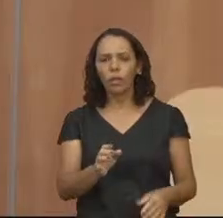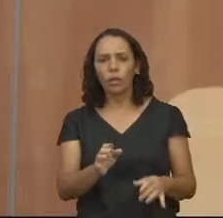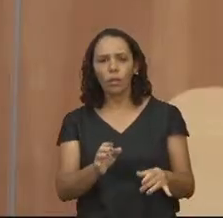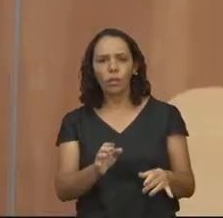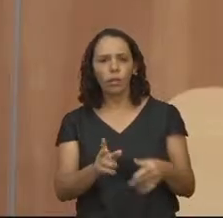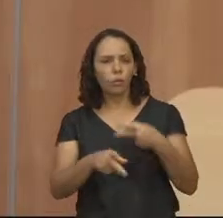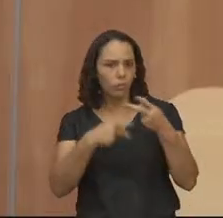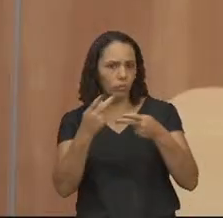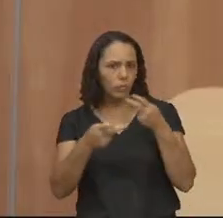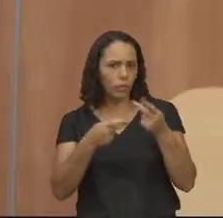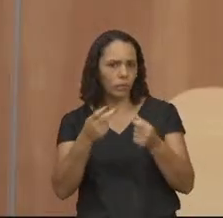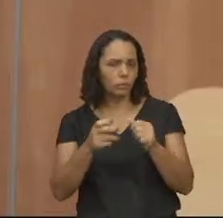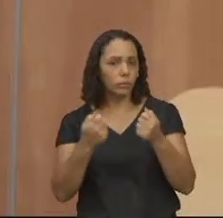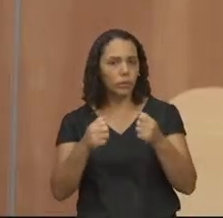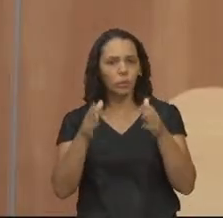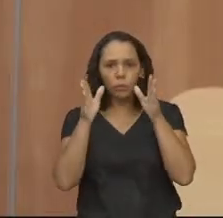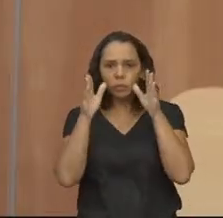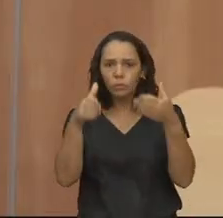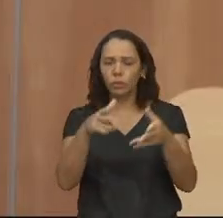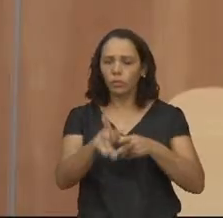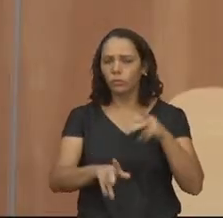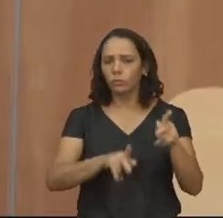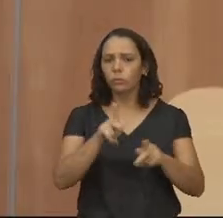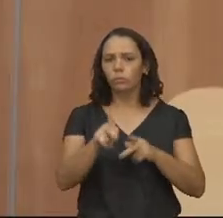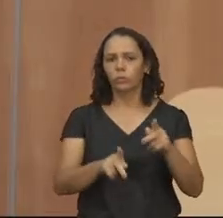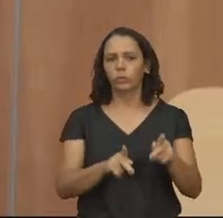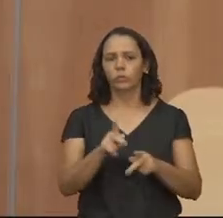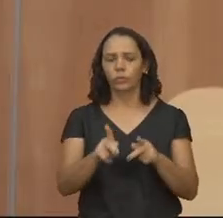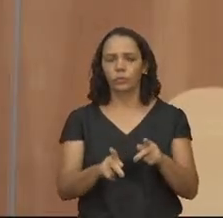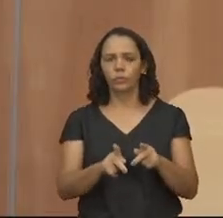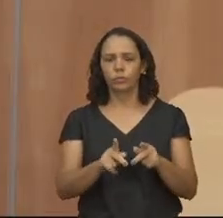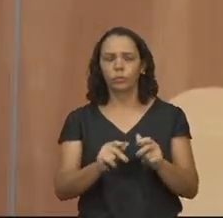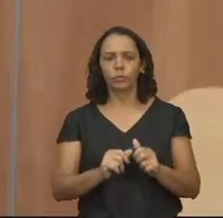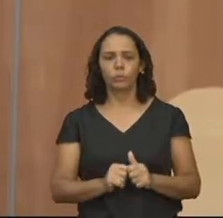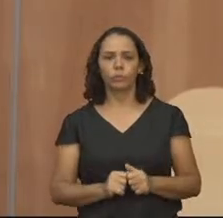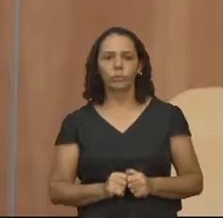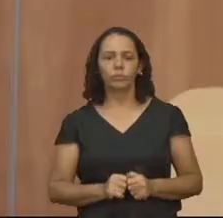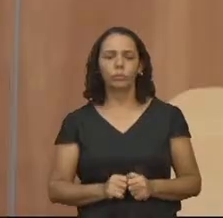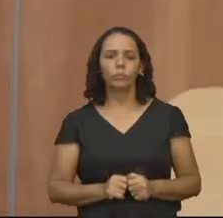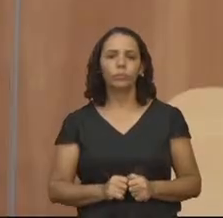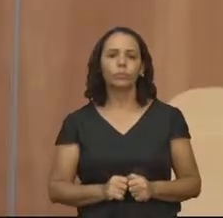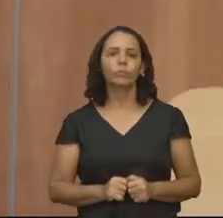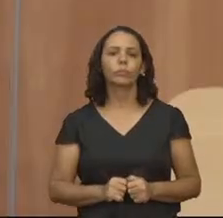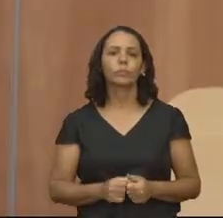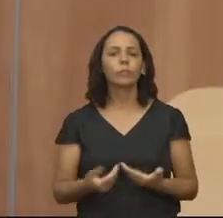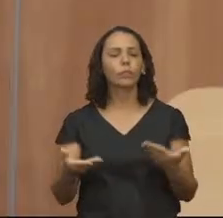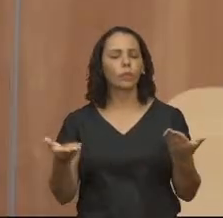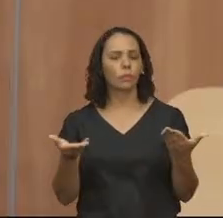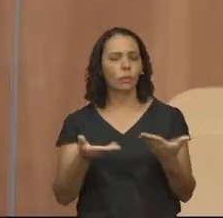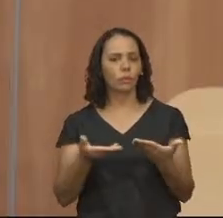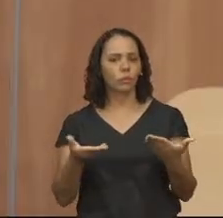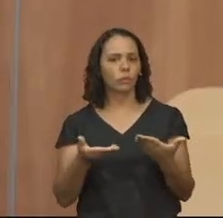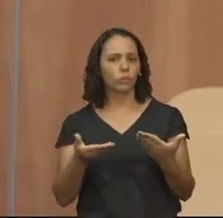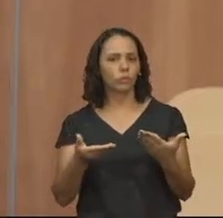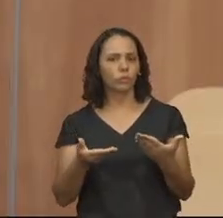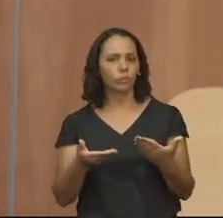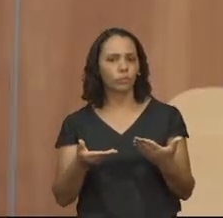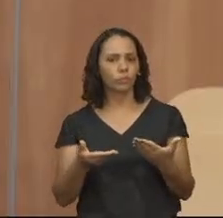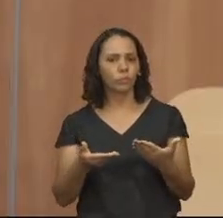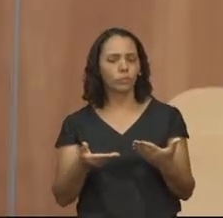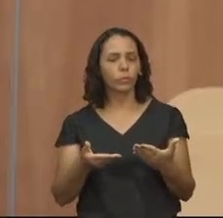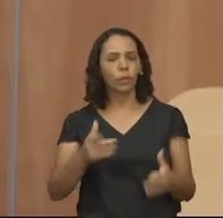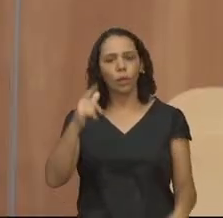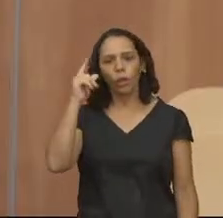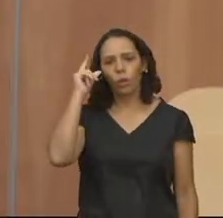pelas pessoas, pelo povo, né? E eu quero dizer aqui, Jean, né, você hoje é de um